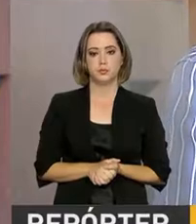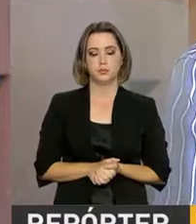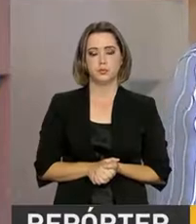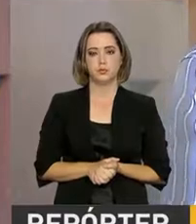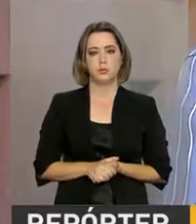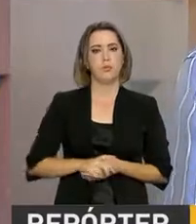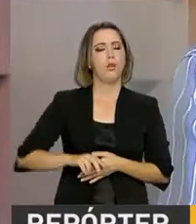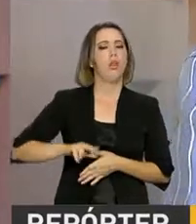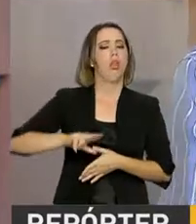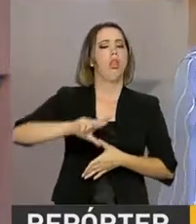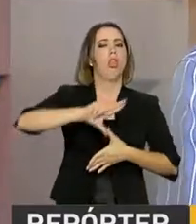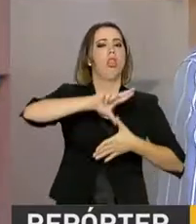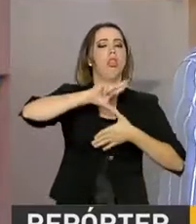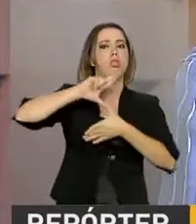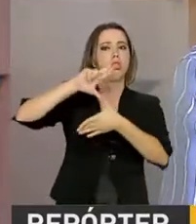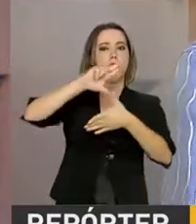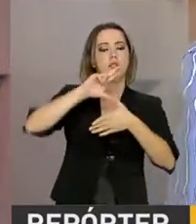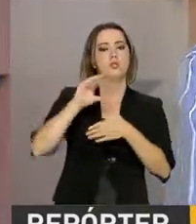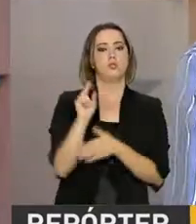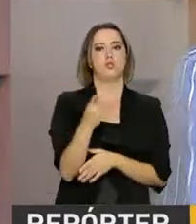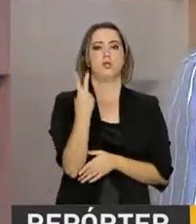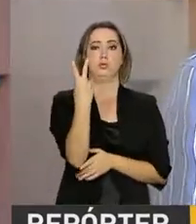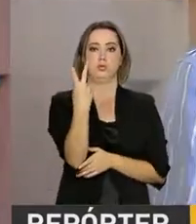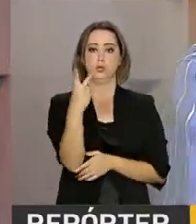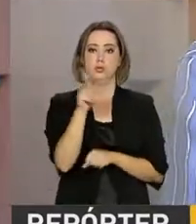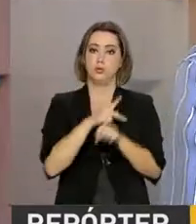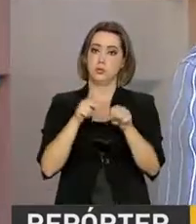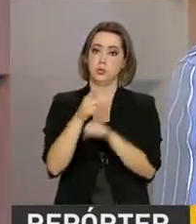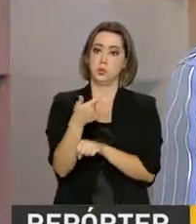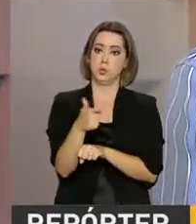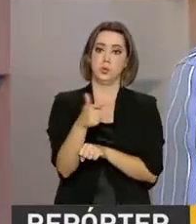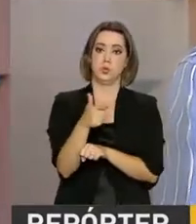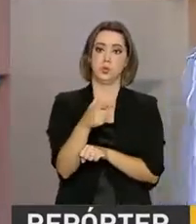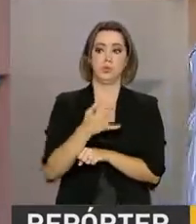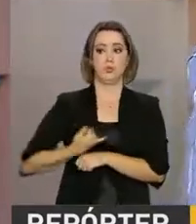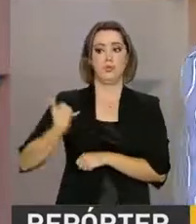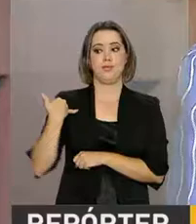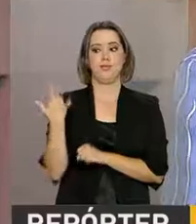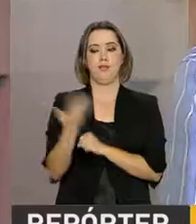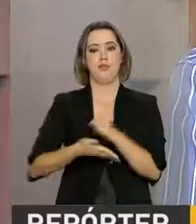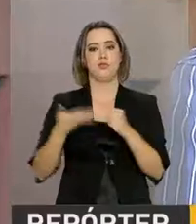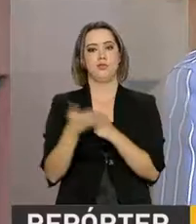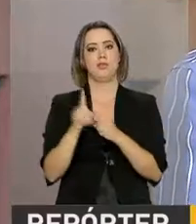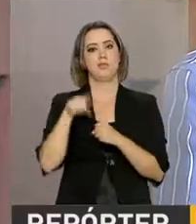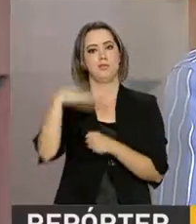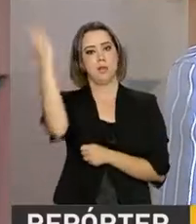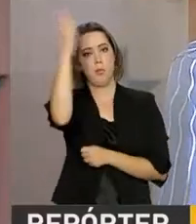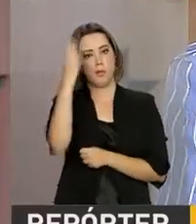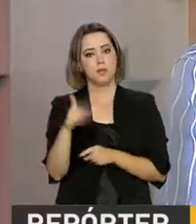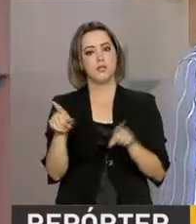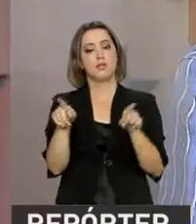Latina, somente dois países não têm uma idade mínima. É o Brasil e o